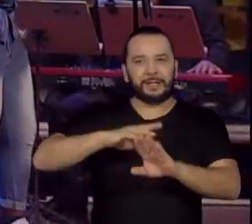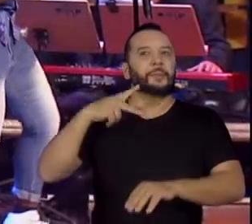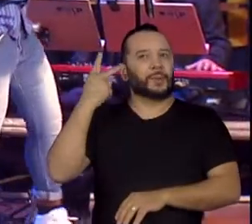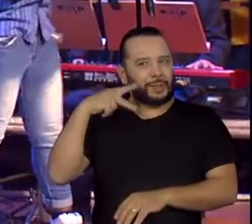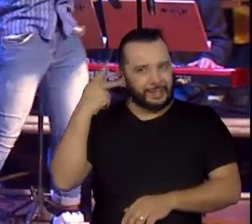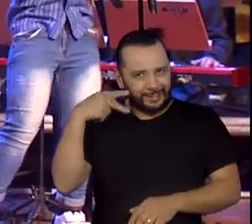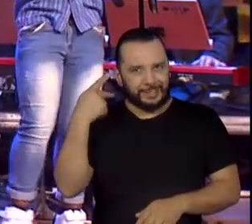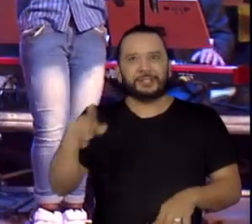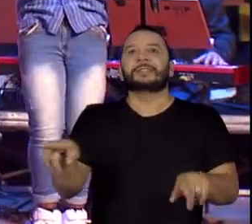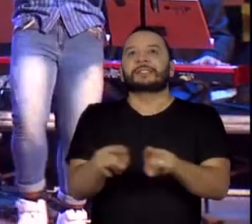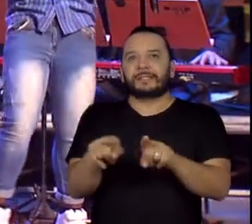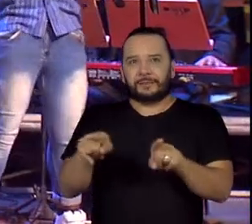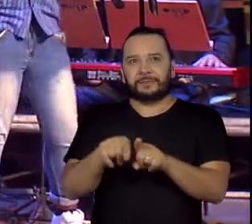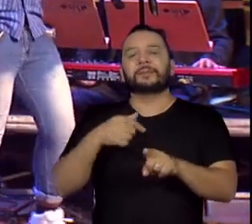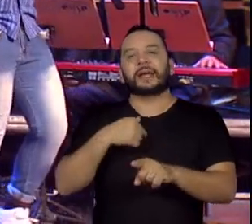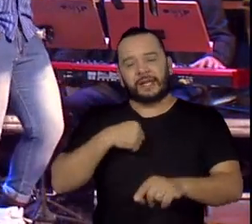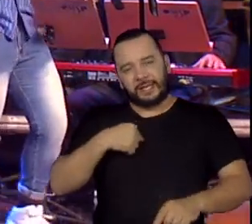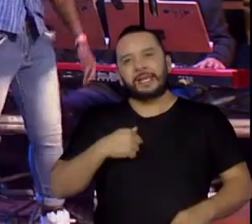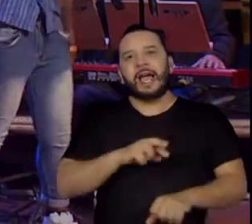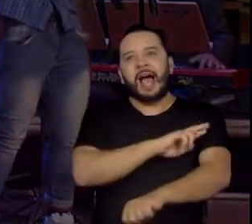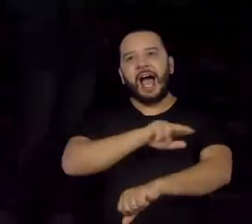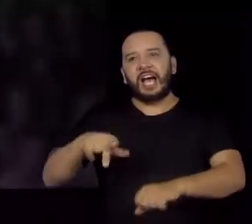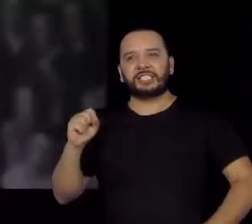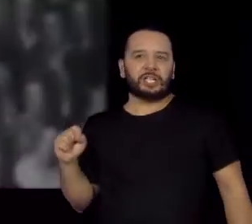de afirmação racial.